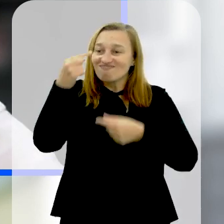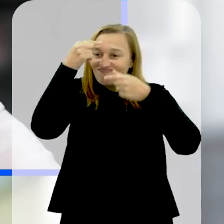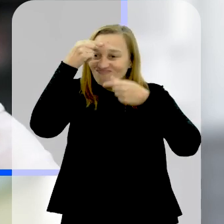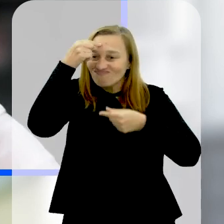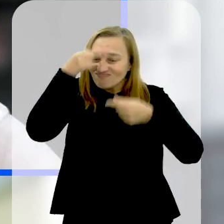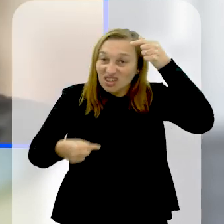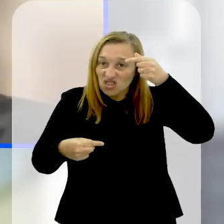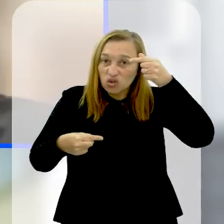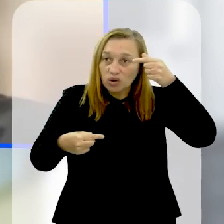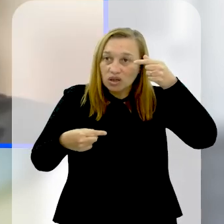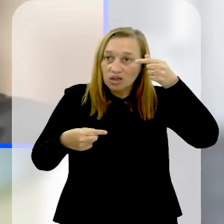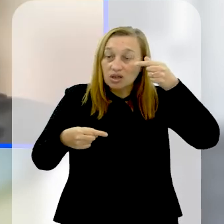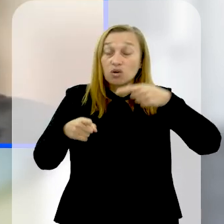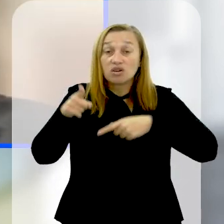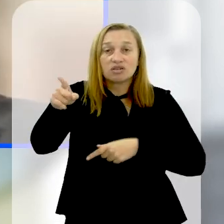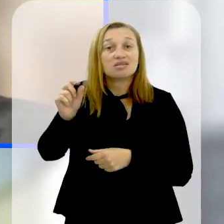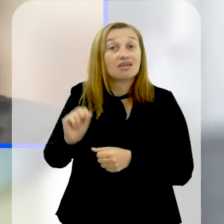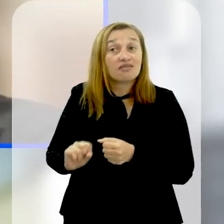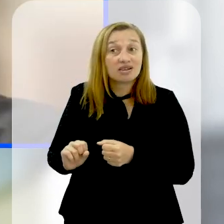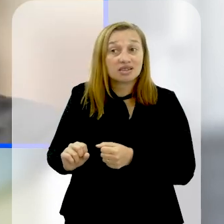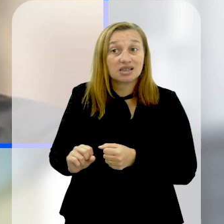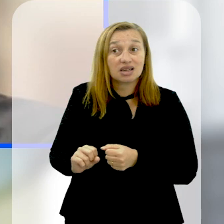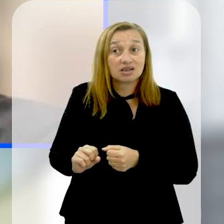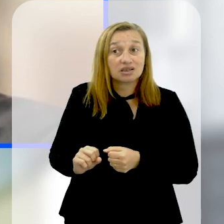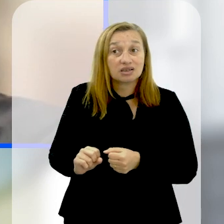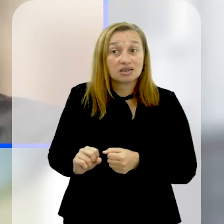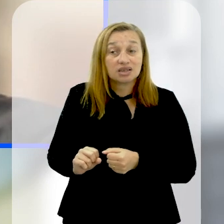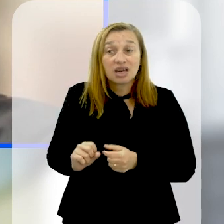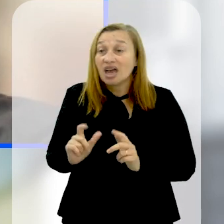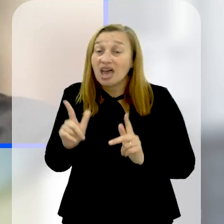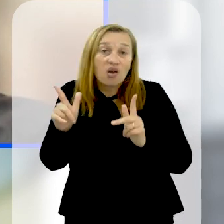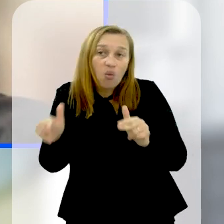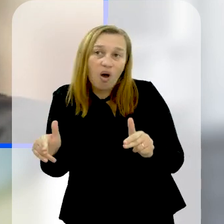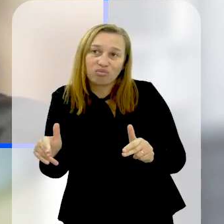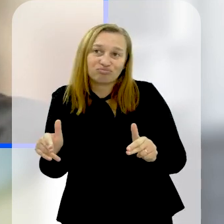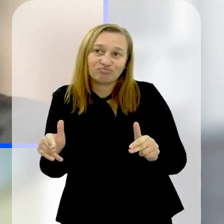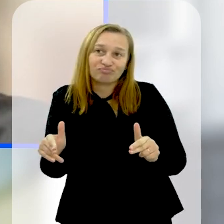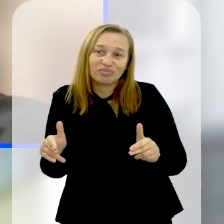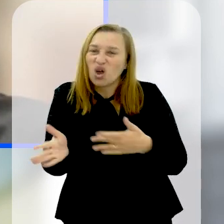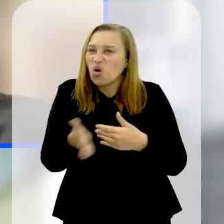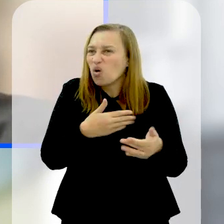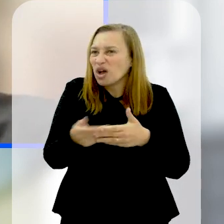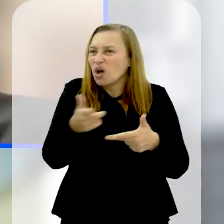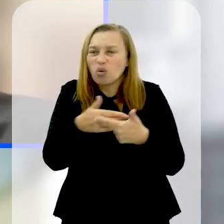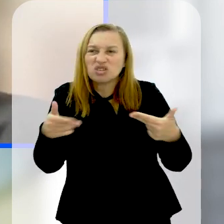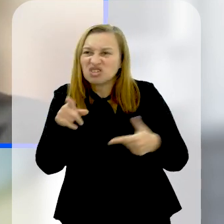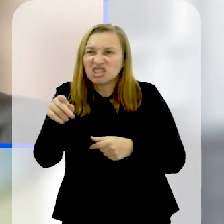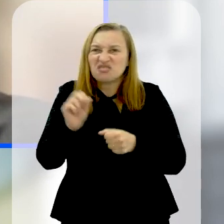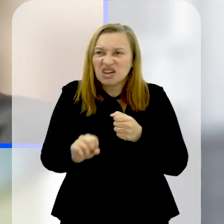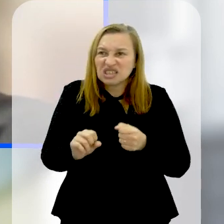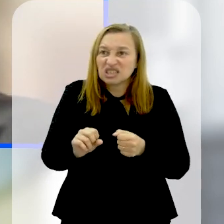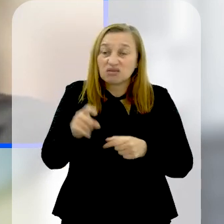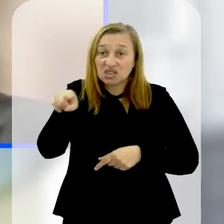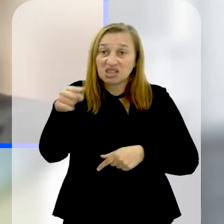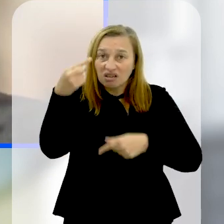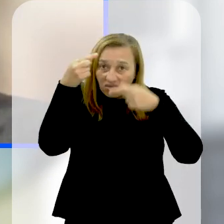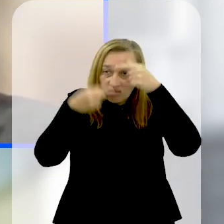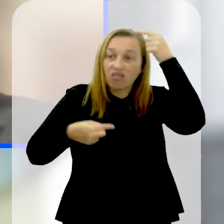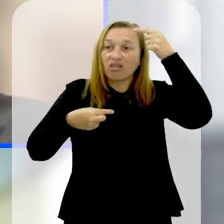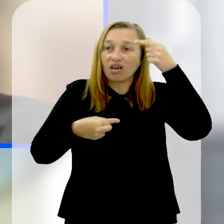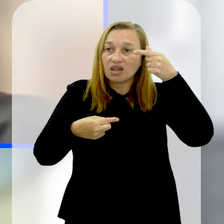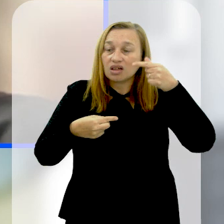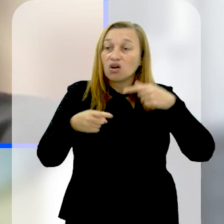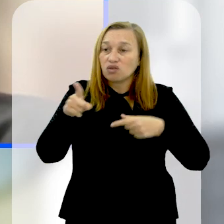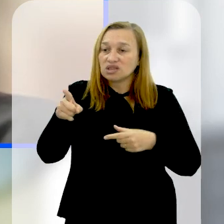se desconecta daquilo que você está fazendo, é a mesma coisa. Qualquer coisa que você esteja fazendo, você